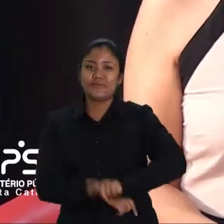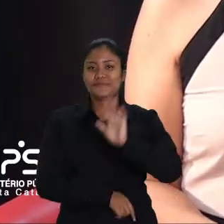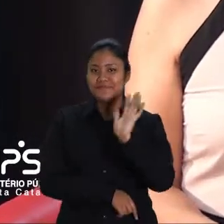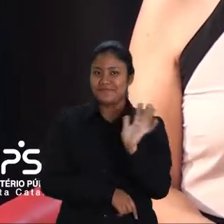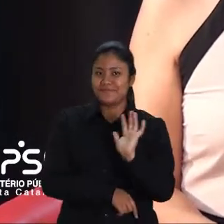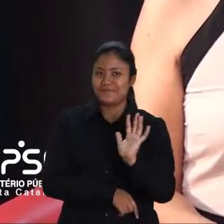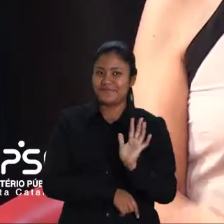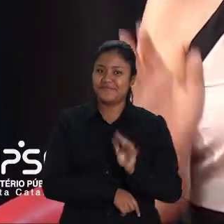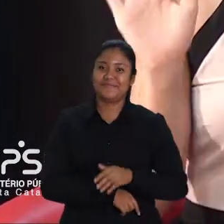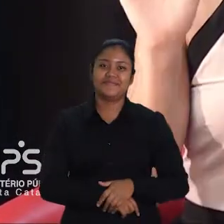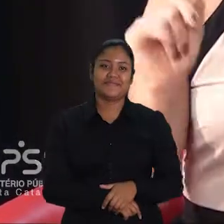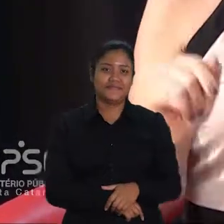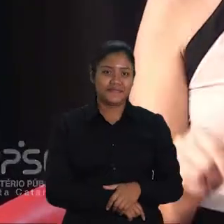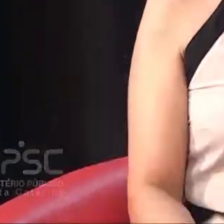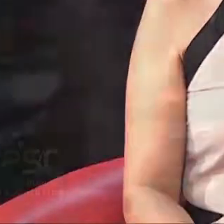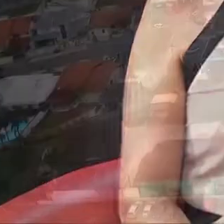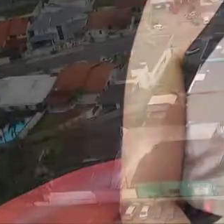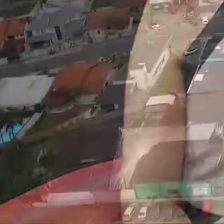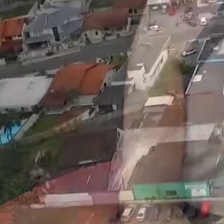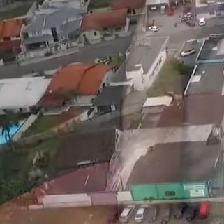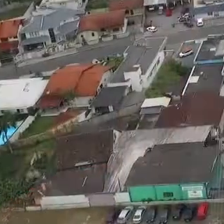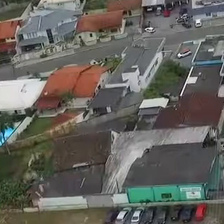aqui até a próxima